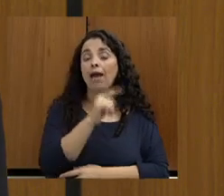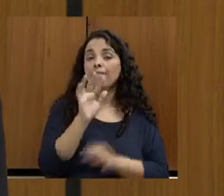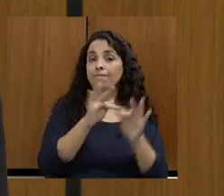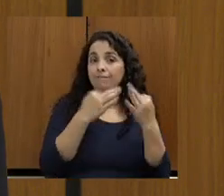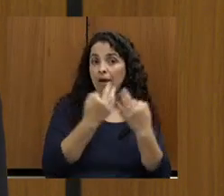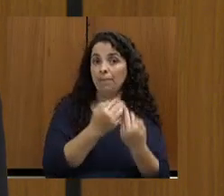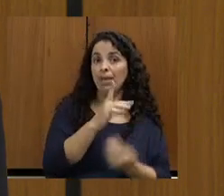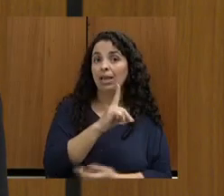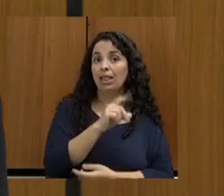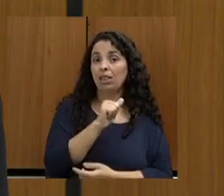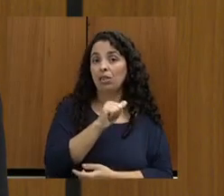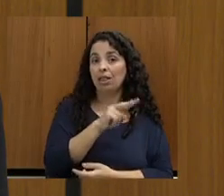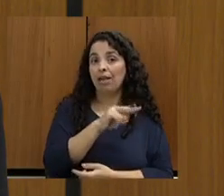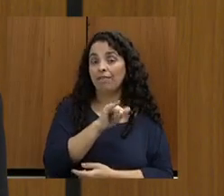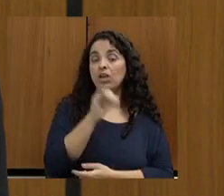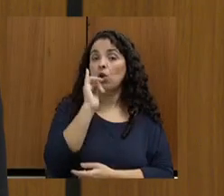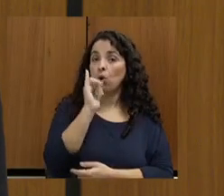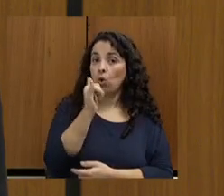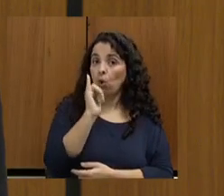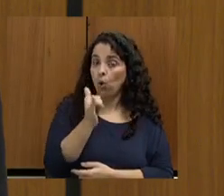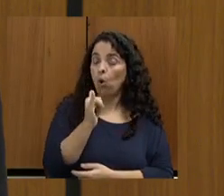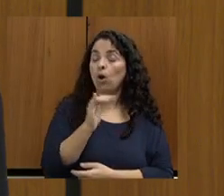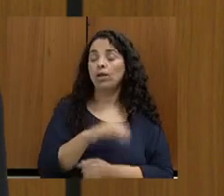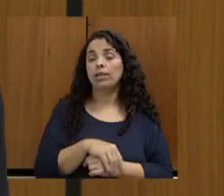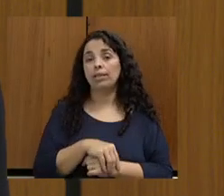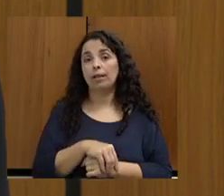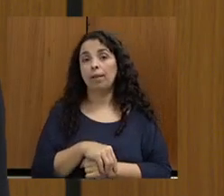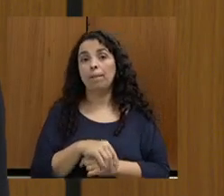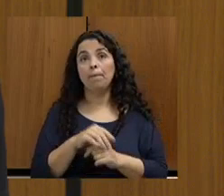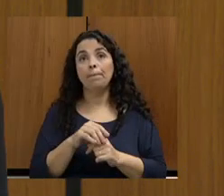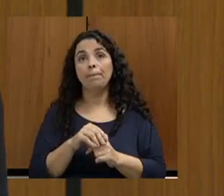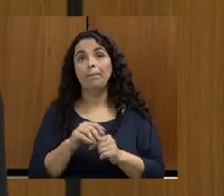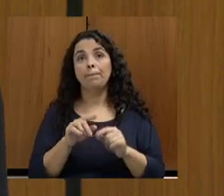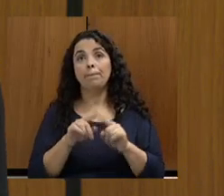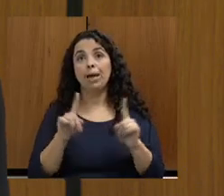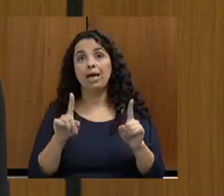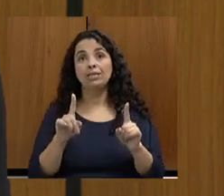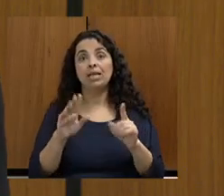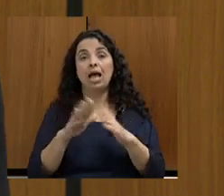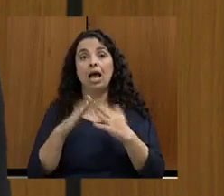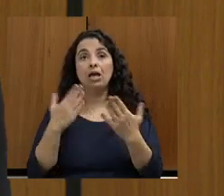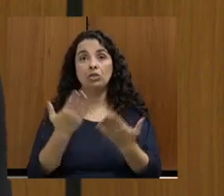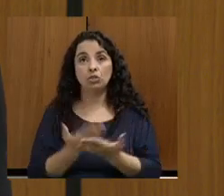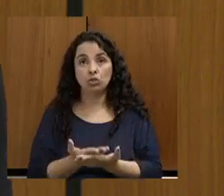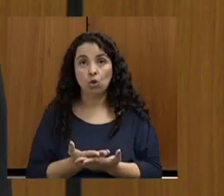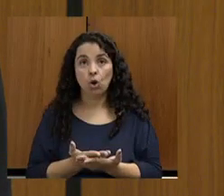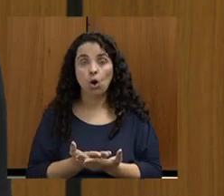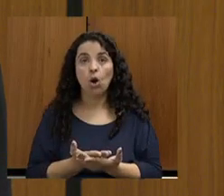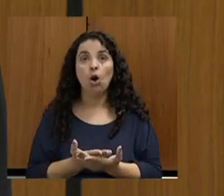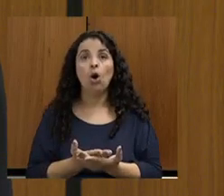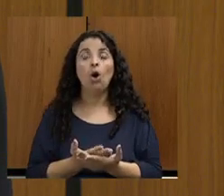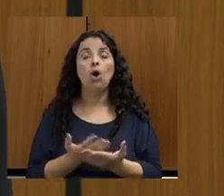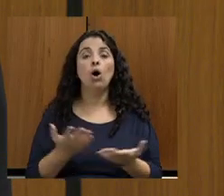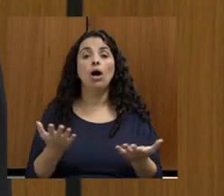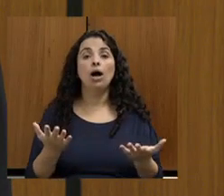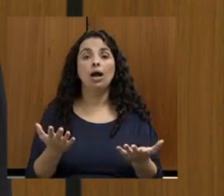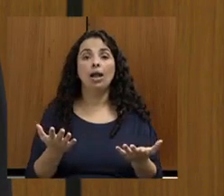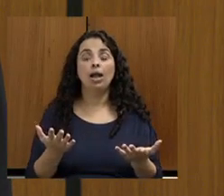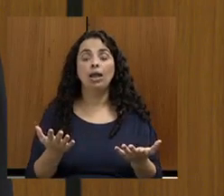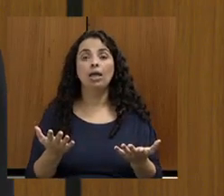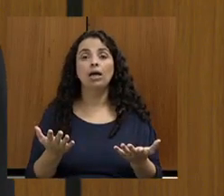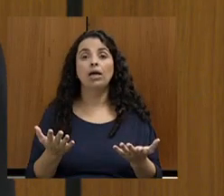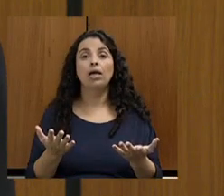mas a escola está levando, não é mesmo, doutor Estevam, a delegacia, o conselho